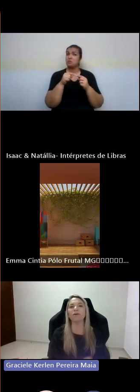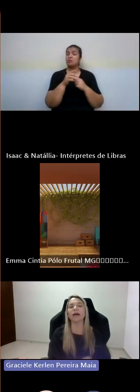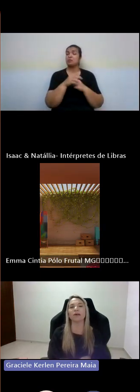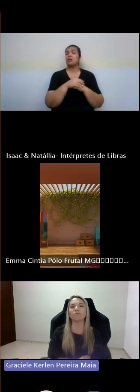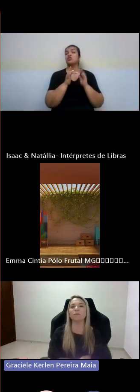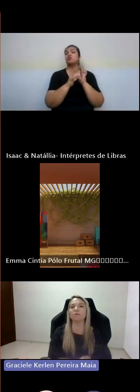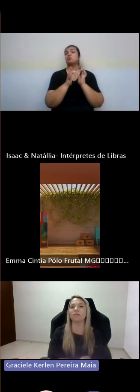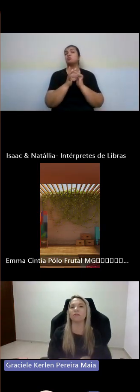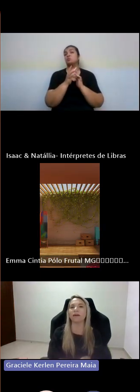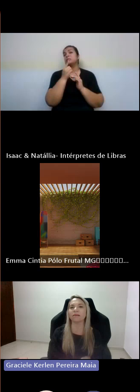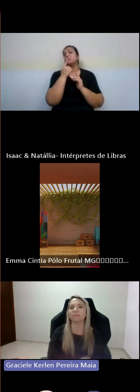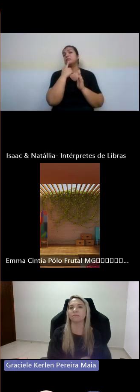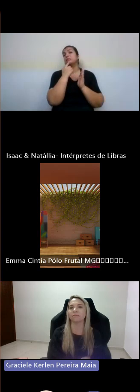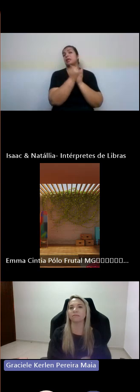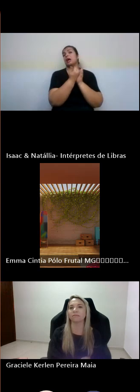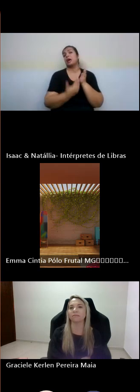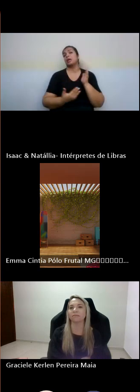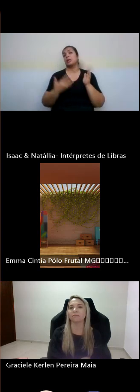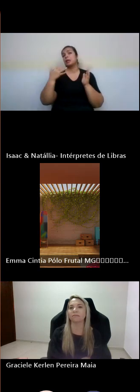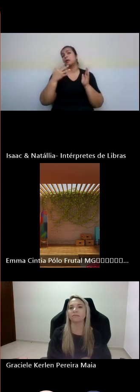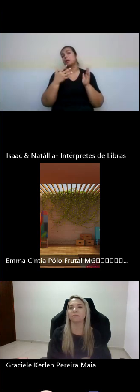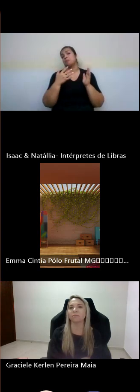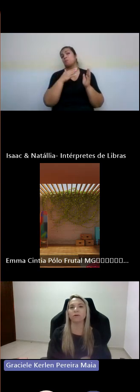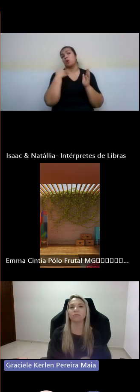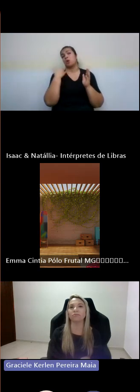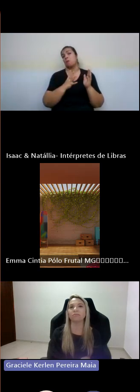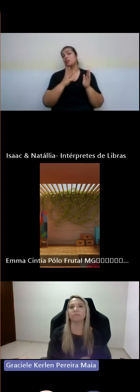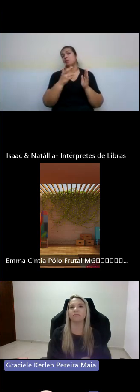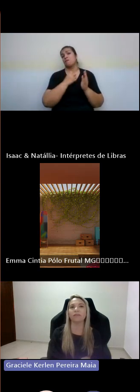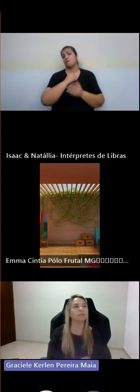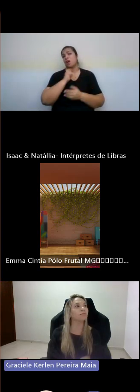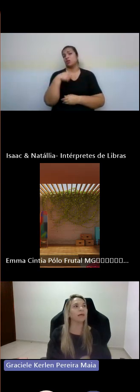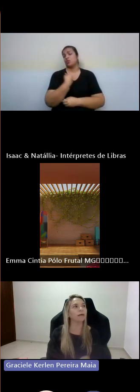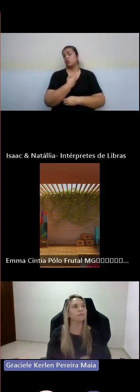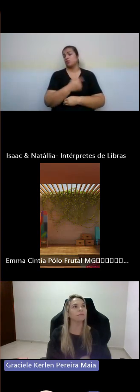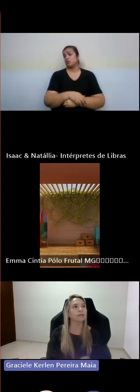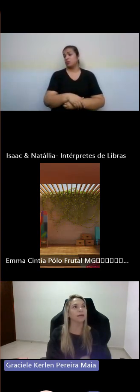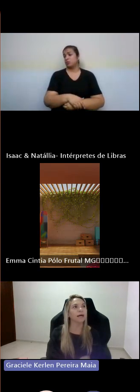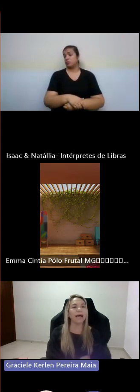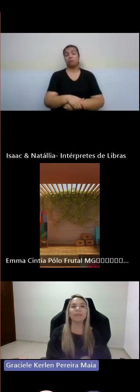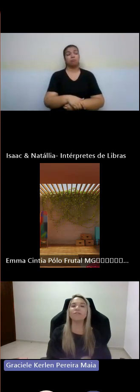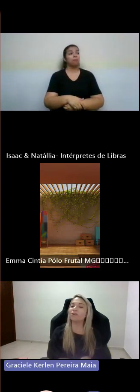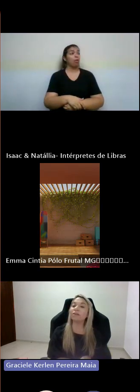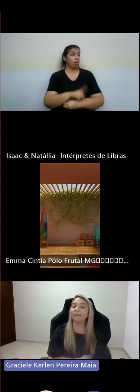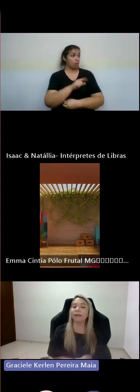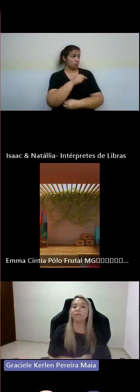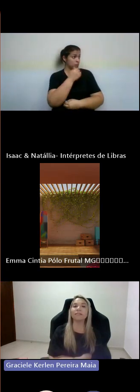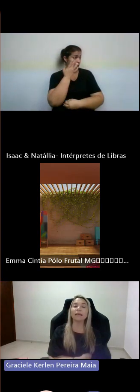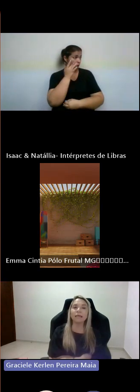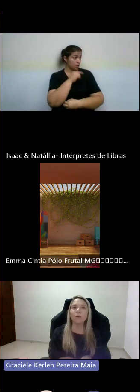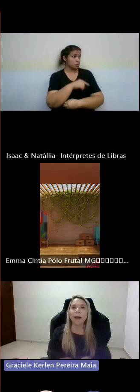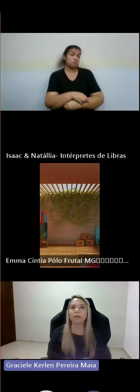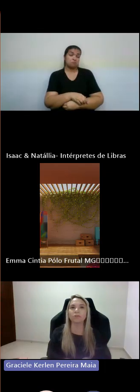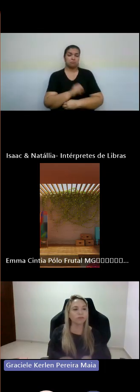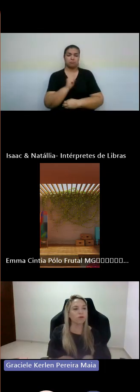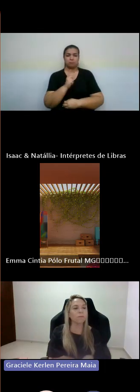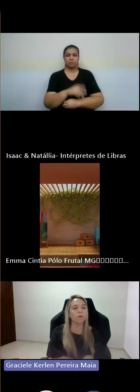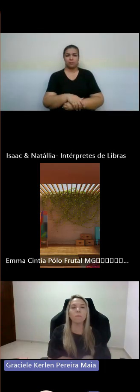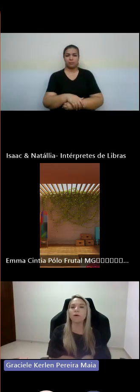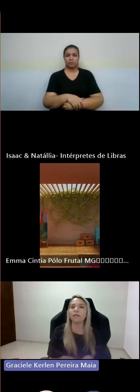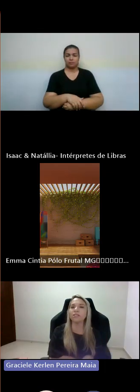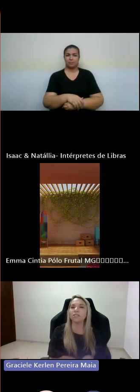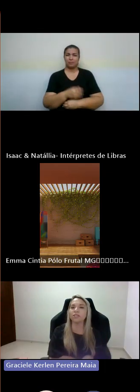que morreu na cruz para nos salvar. Pronto. Falei: então tá. Aí ele falou assim: eu sei. Eu falei: sabe o que que eu acho?